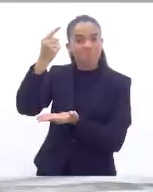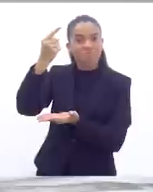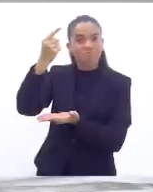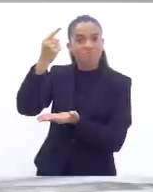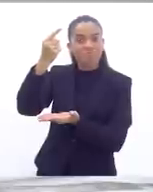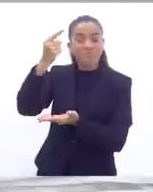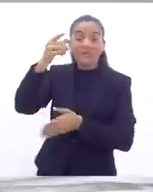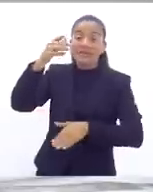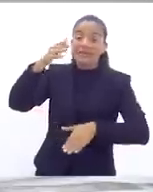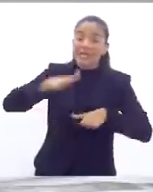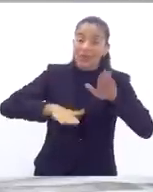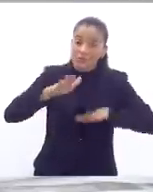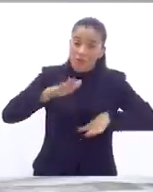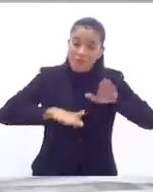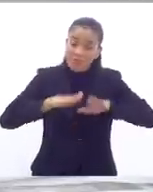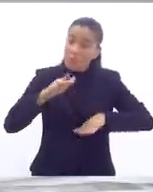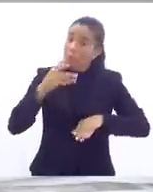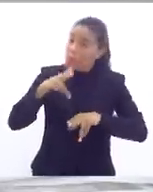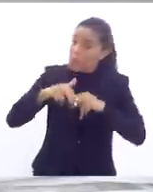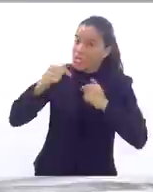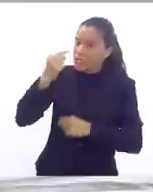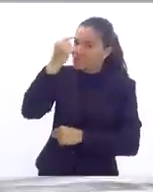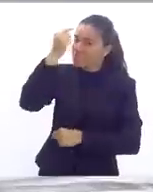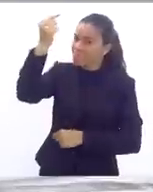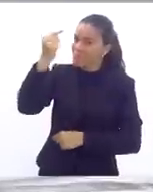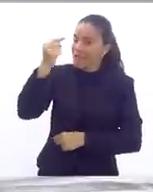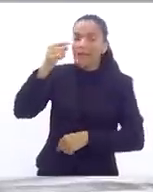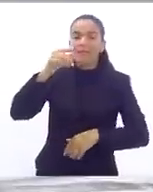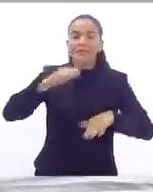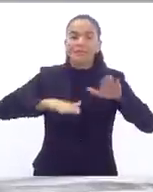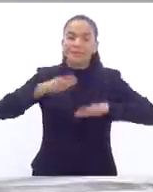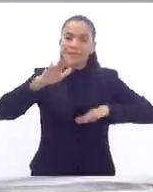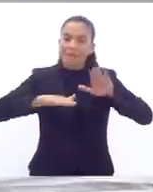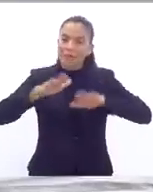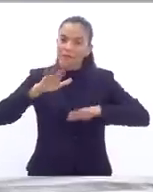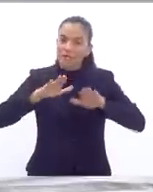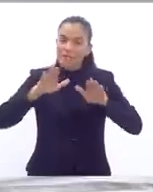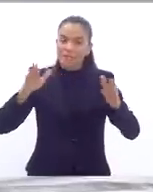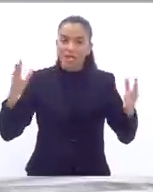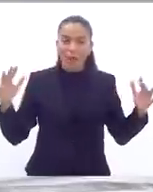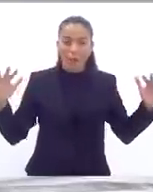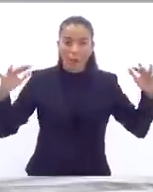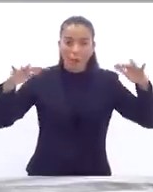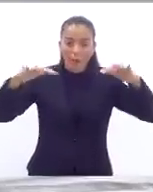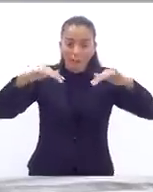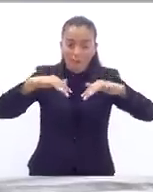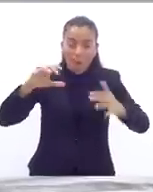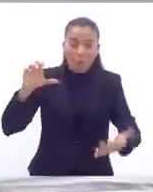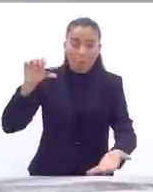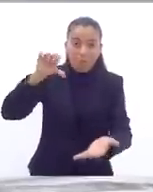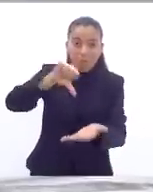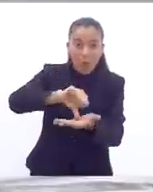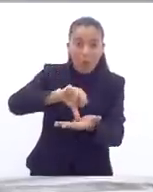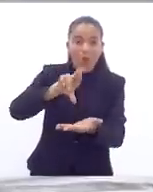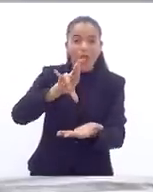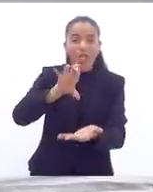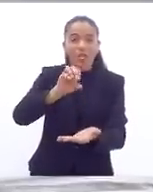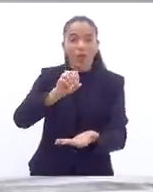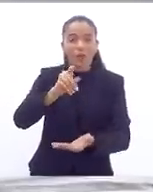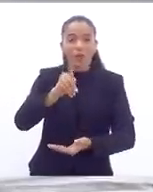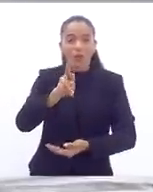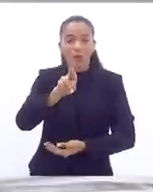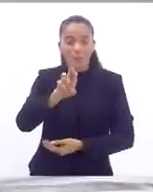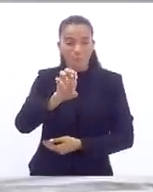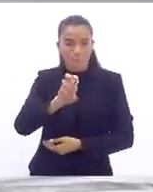talvez por isso que é uma hipótese né talvez a centralização no rio previdência fosse